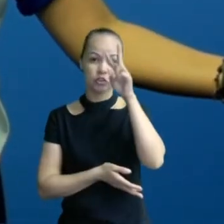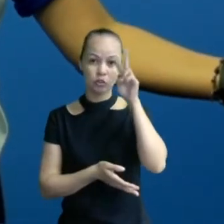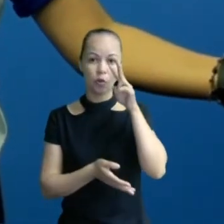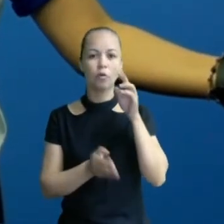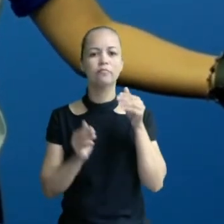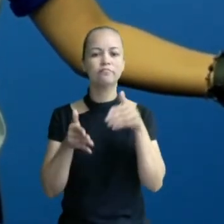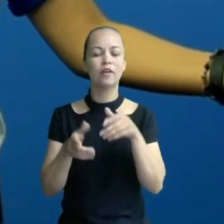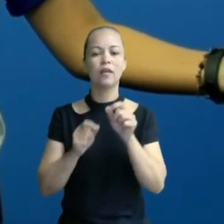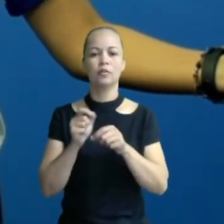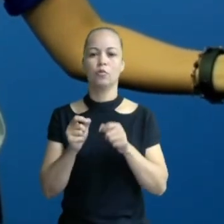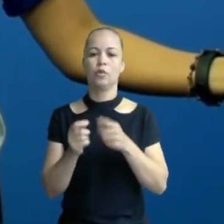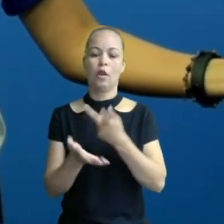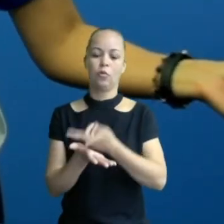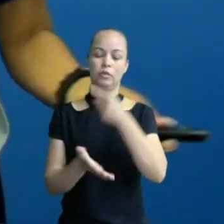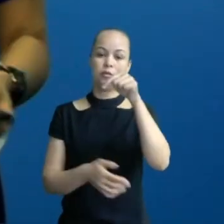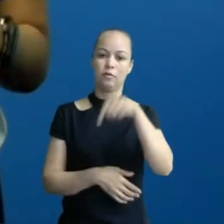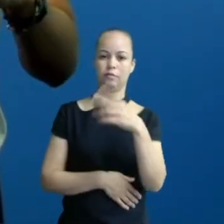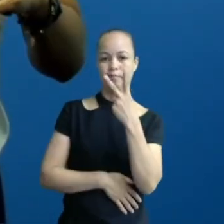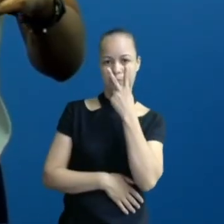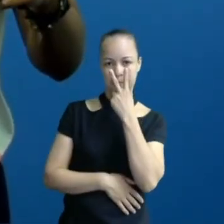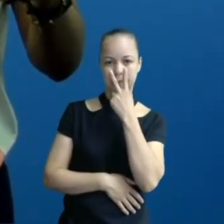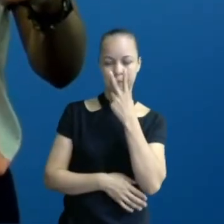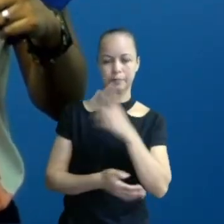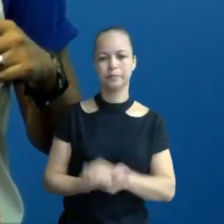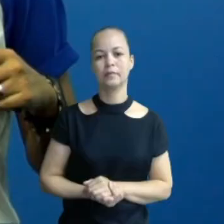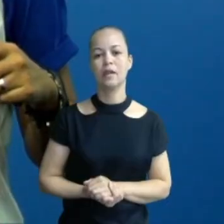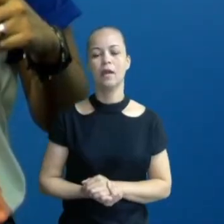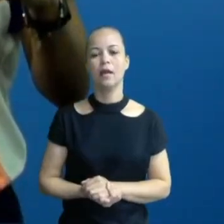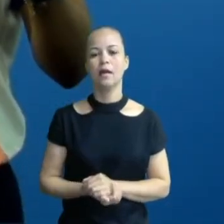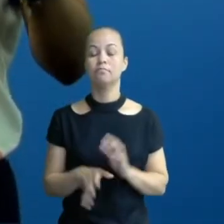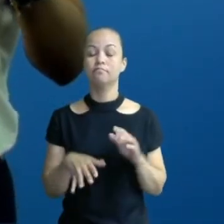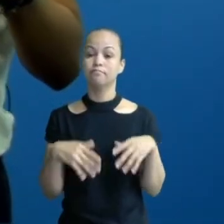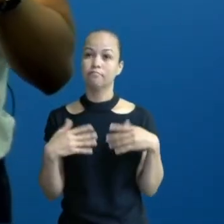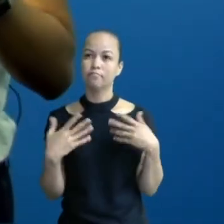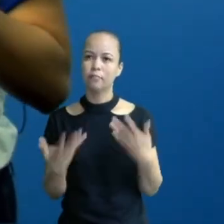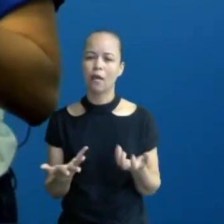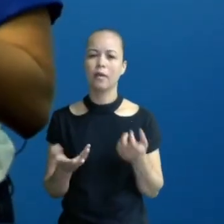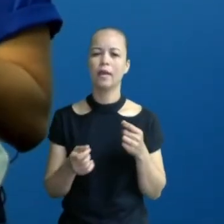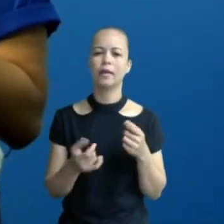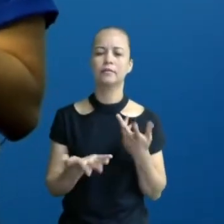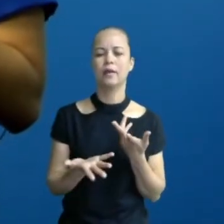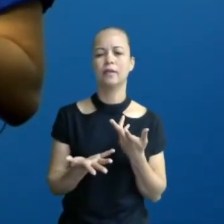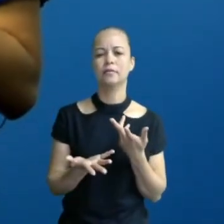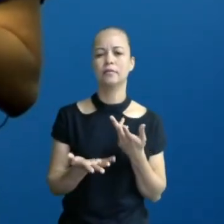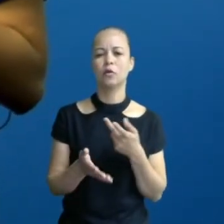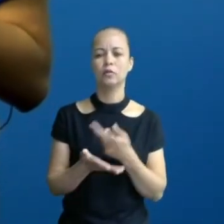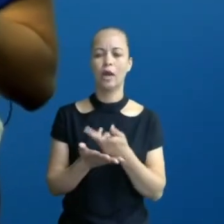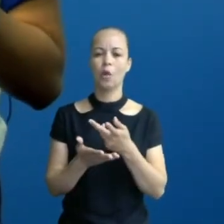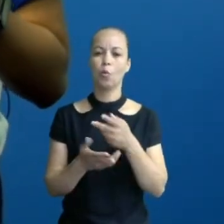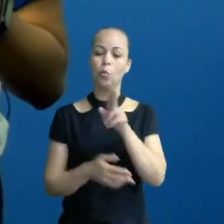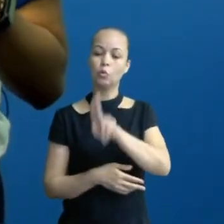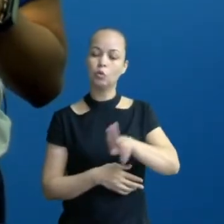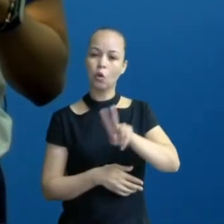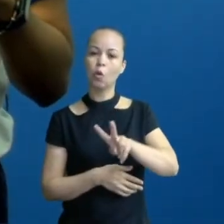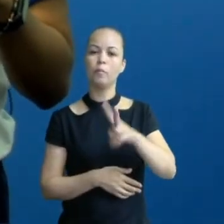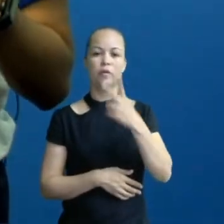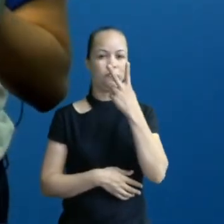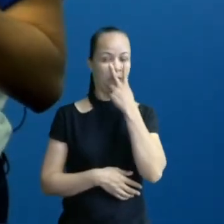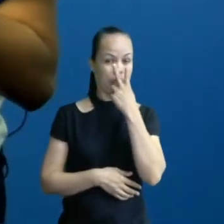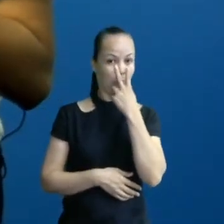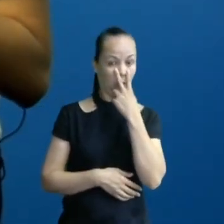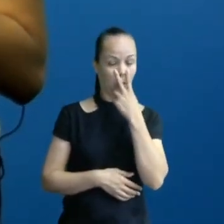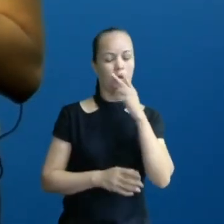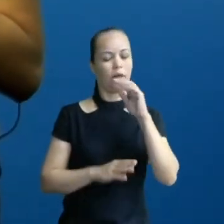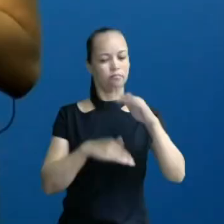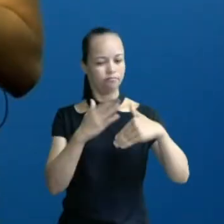nossa Vitória de Santo Antão, tá? Daí até se tornar o nome Vitória de Santo Antão é